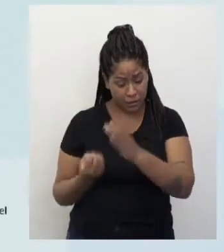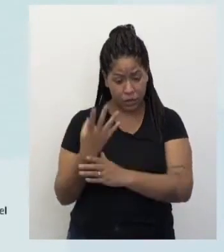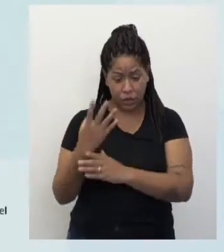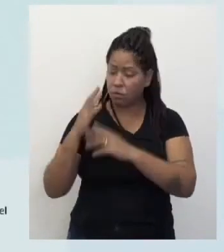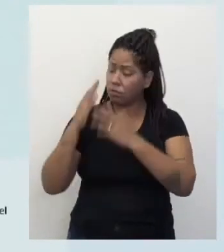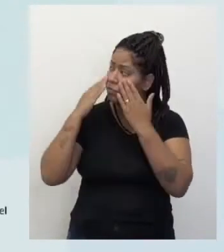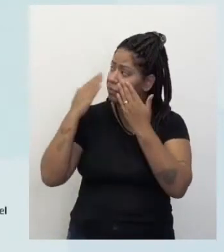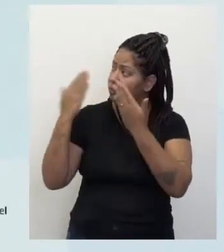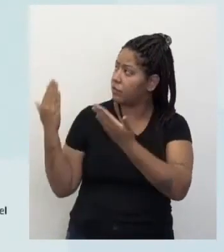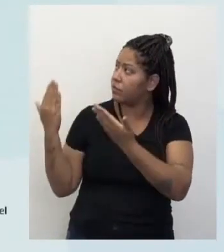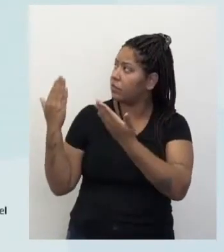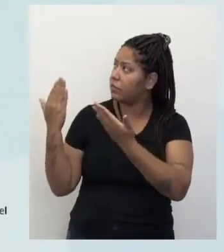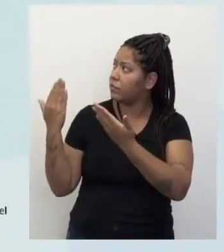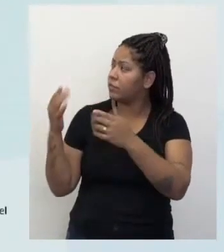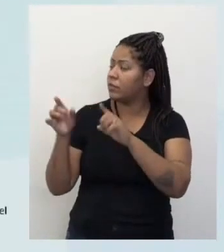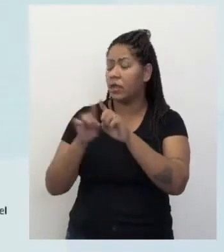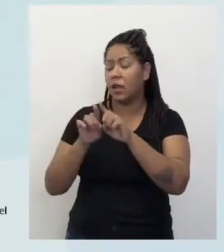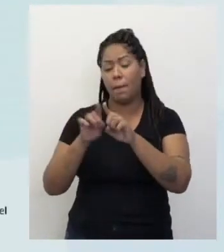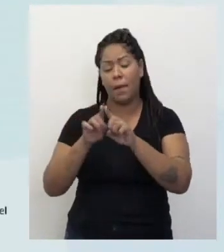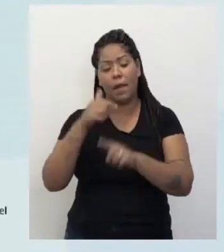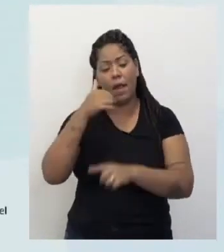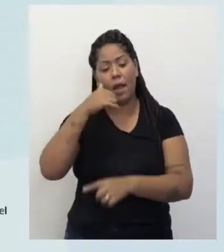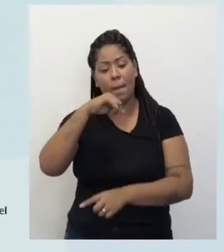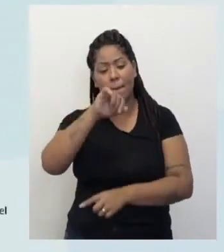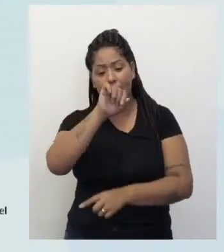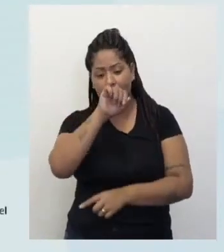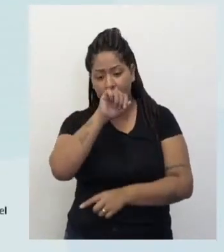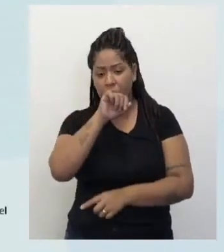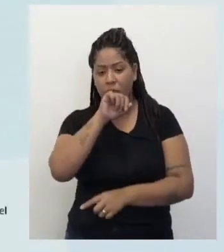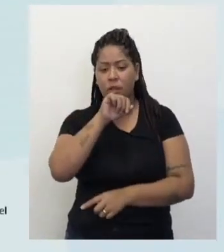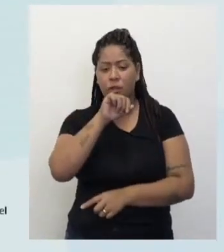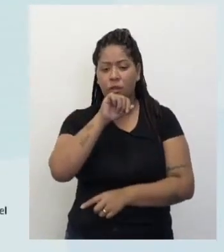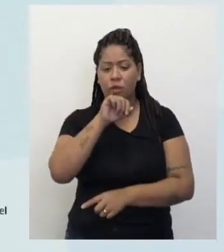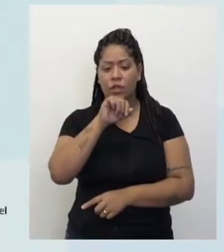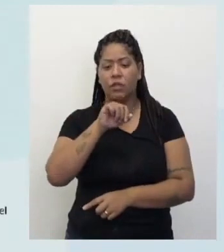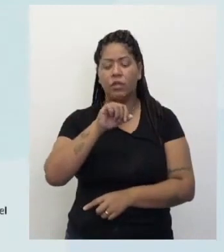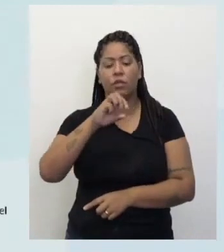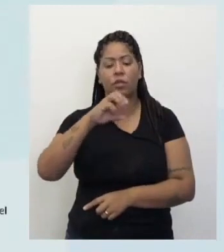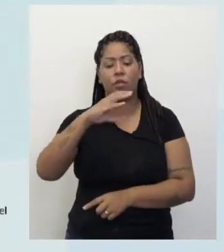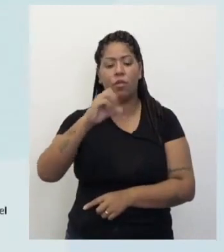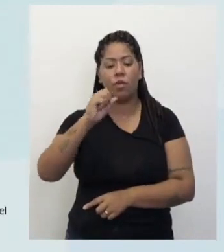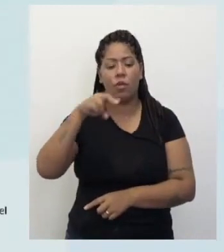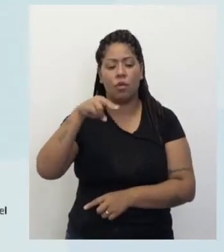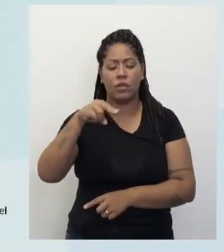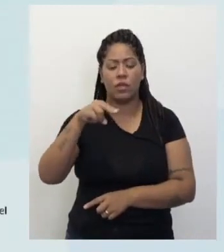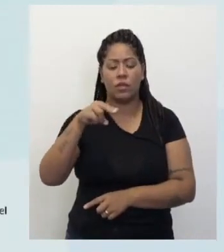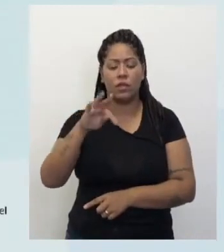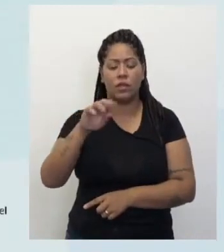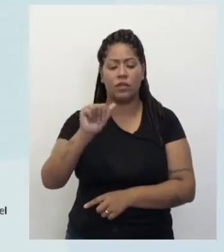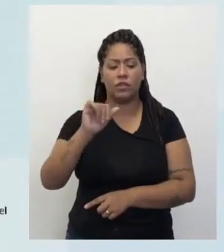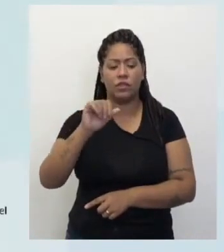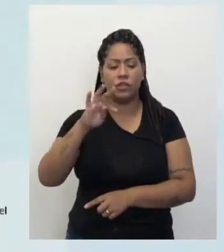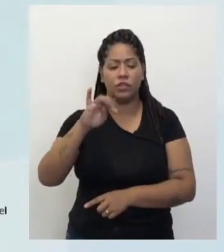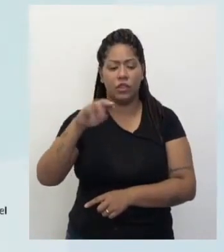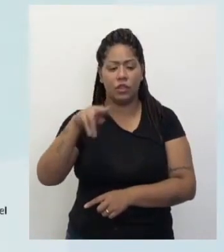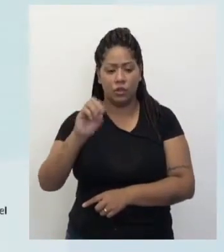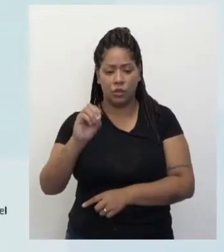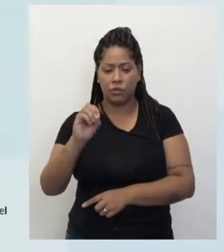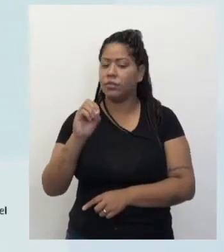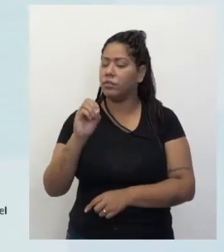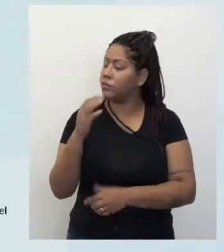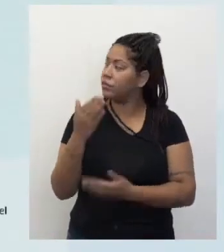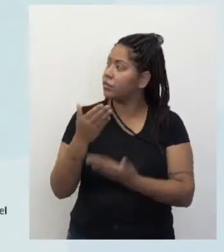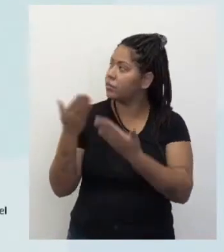do imperador Constantino que ordenou a construção de um salão dedicado para